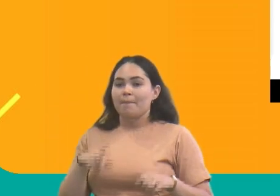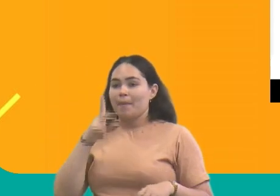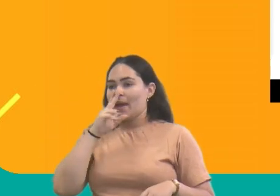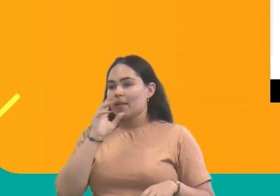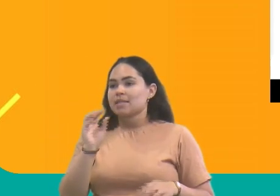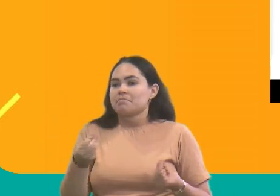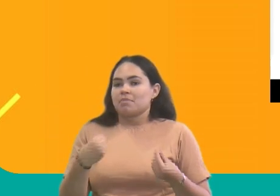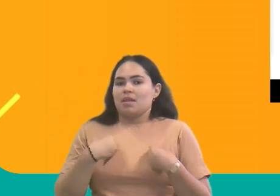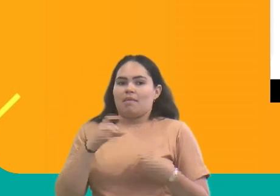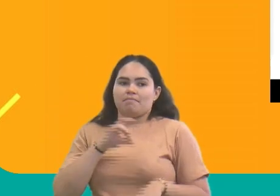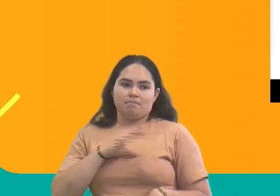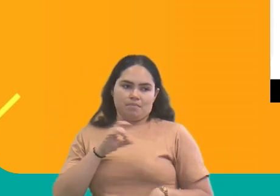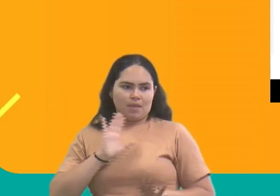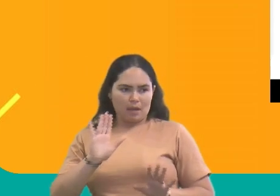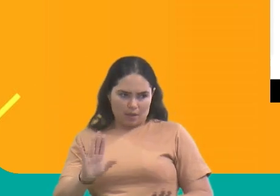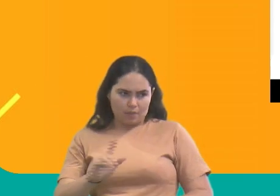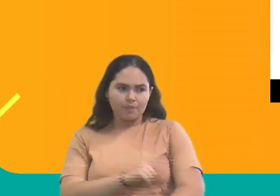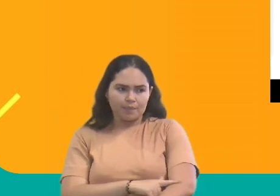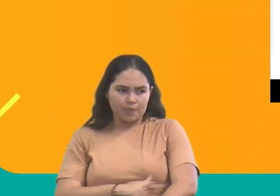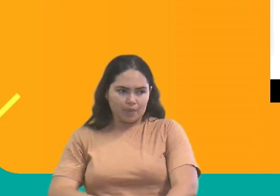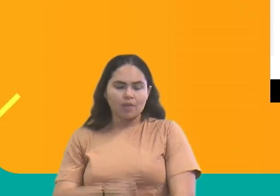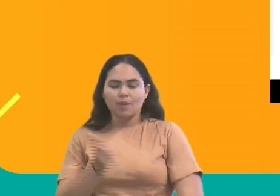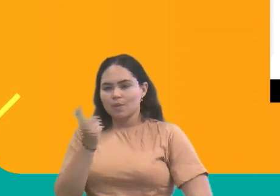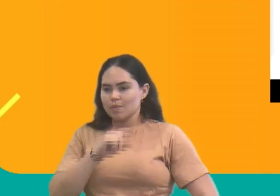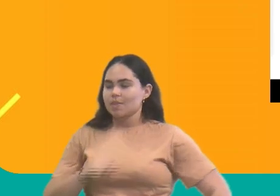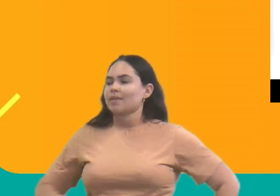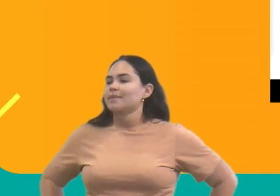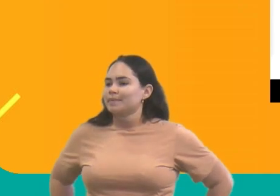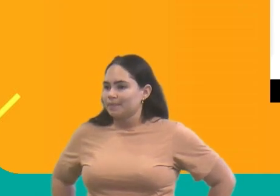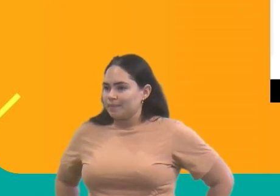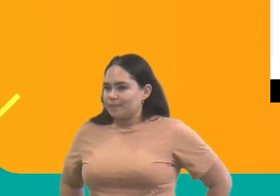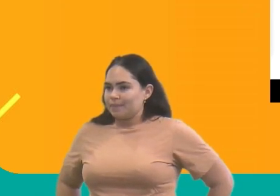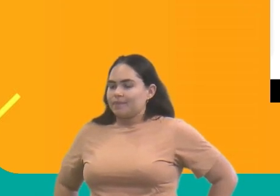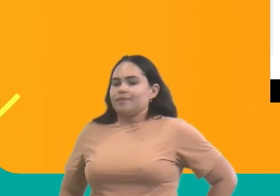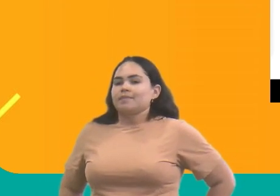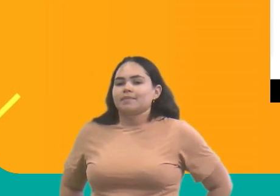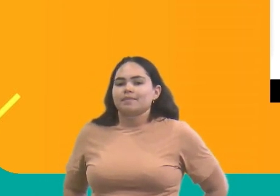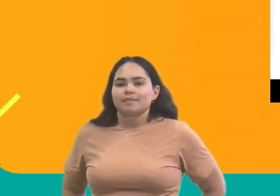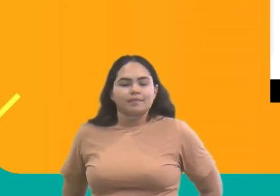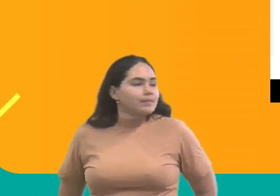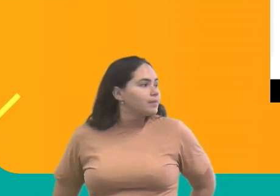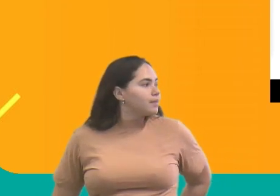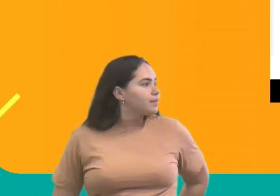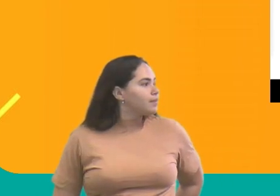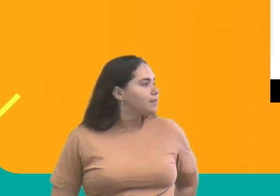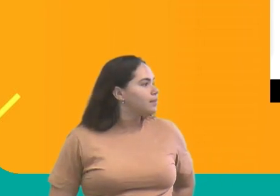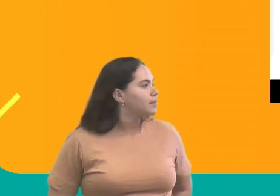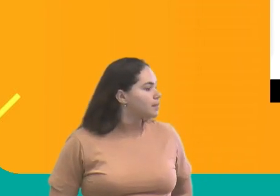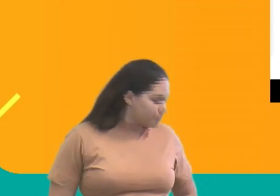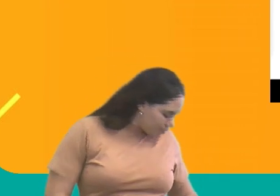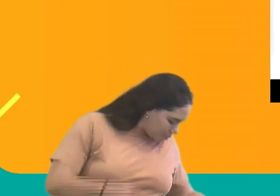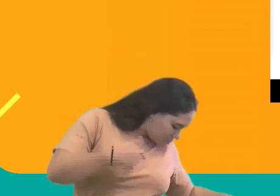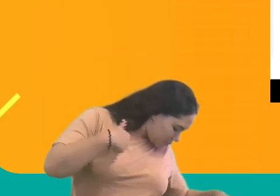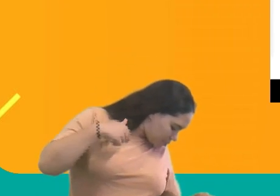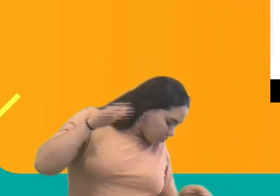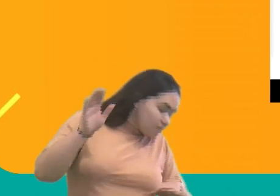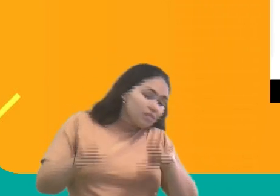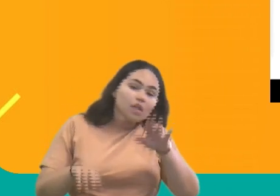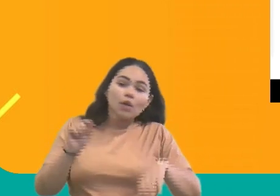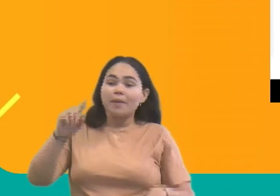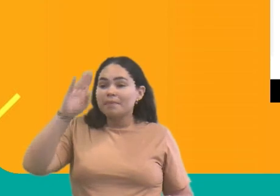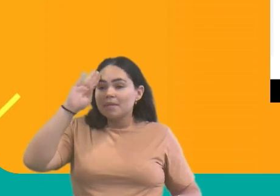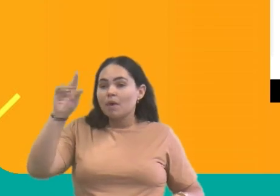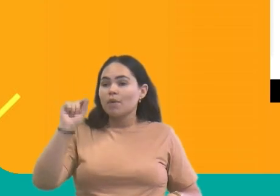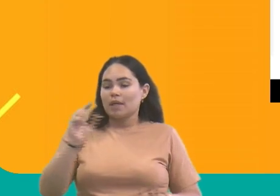assustar. Mas não se assustem não, que a gente vai aqui desmistificando o Enem para vocês. Eu, às vezes, Carol, digo o seguinte, principalmente para as questões de